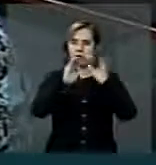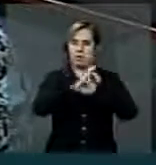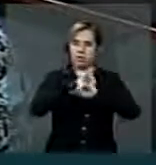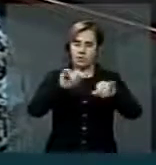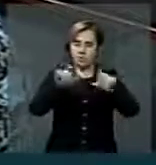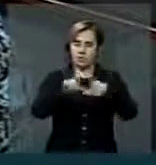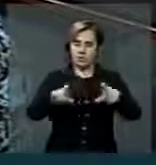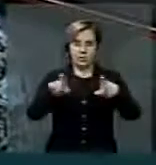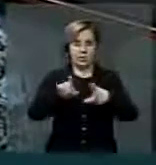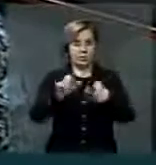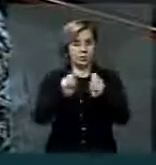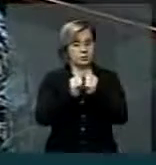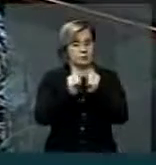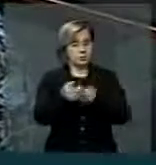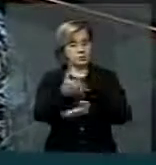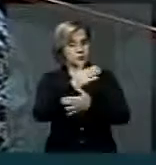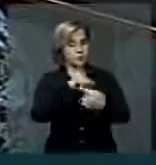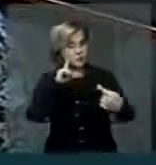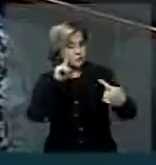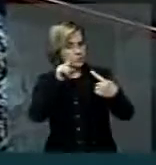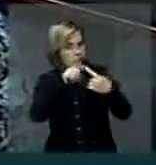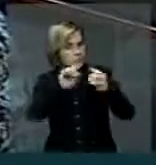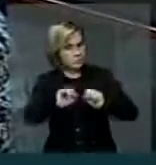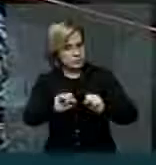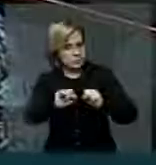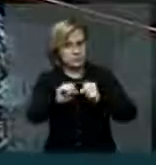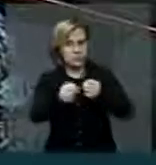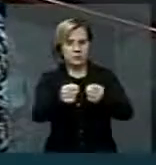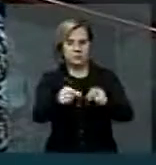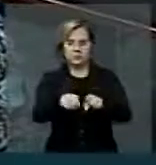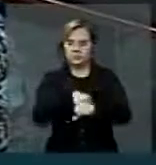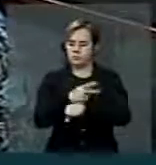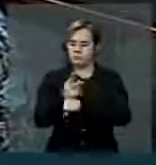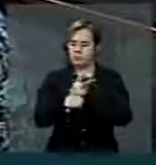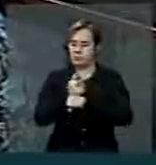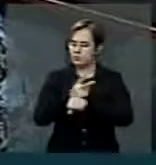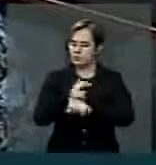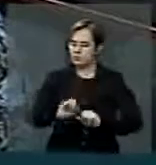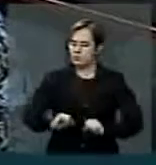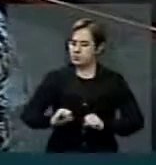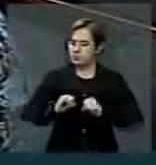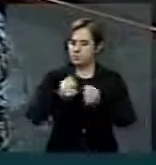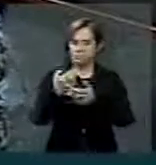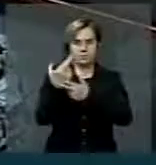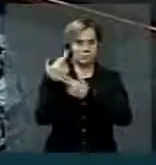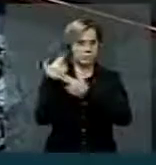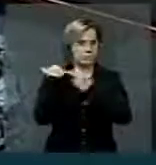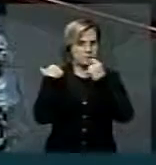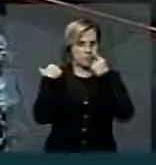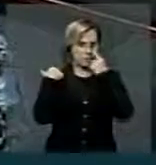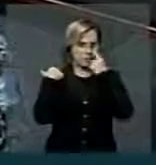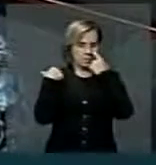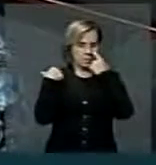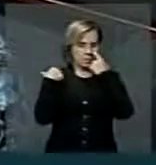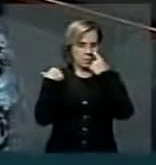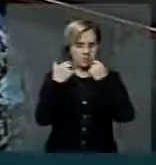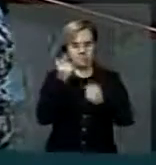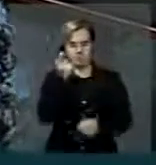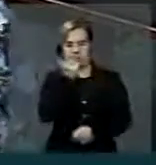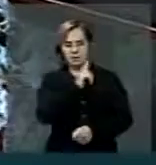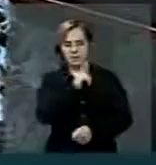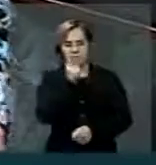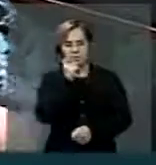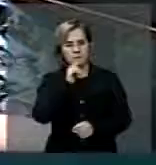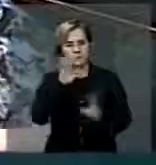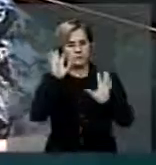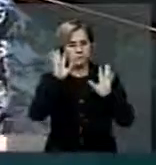nesse empenho, nesse esforço e nessa busca responsável para que se chegue